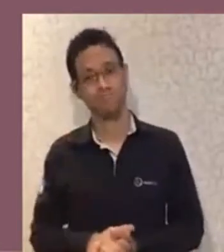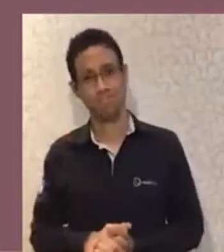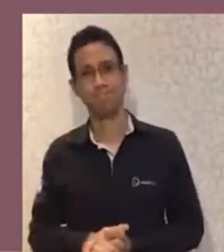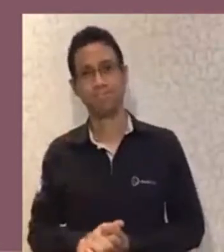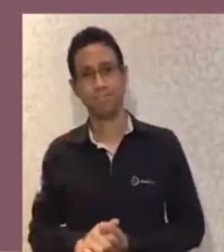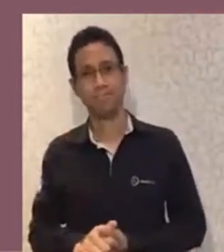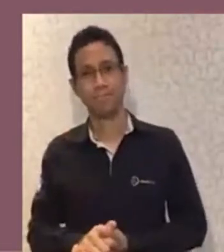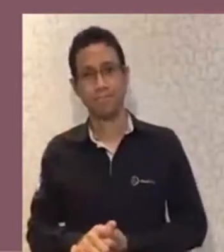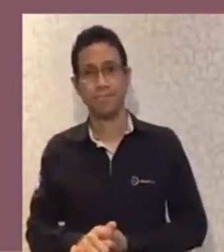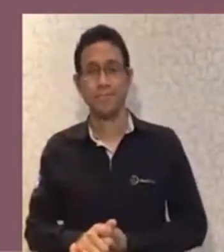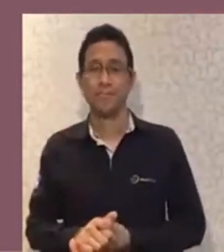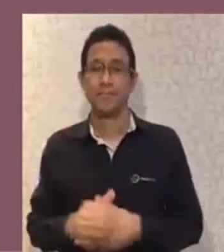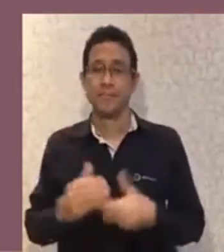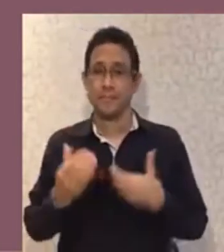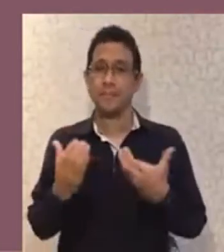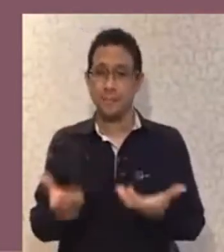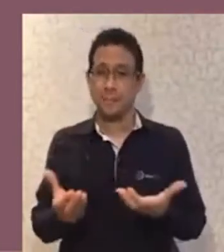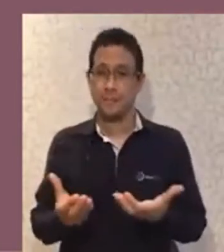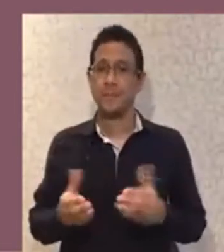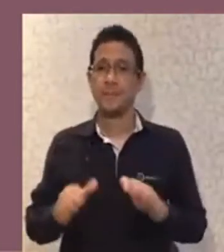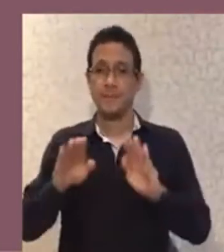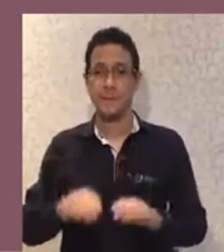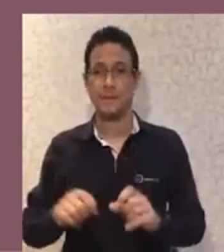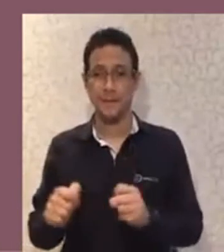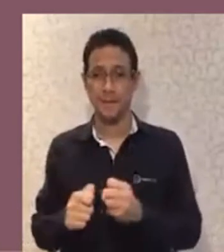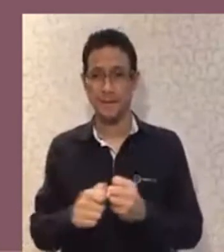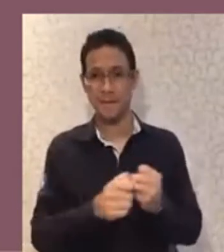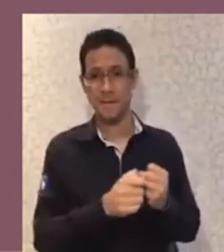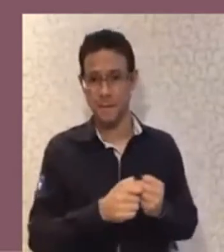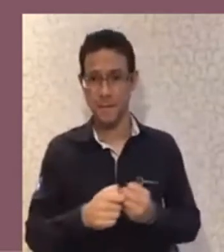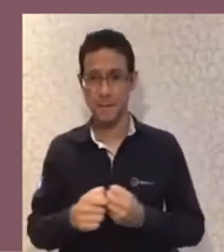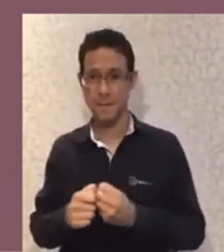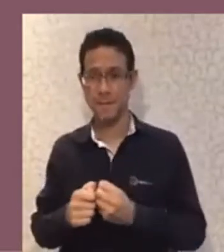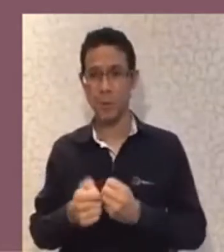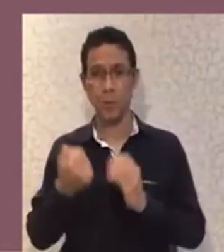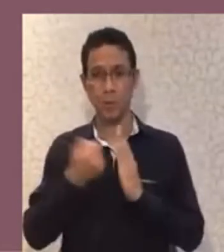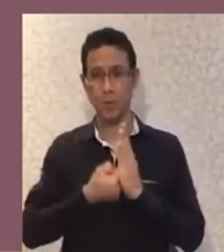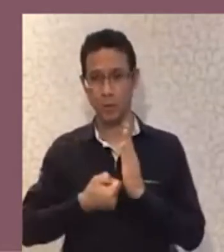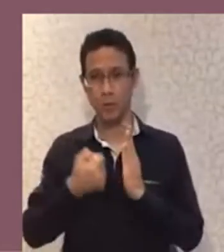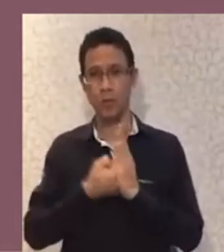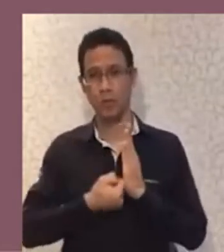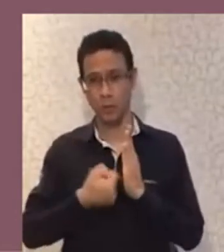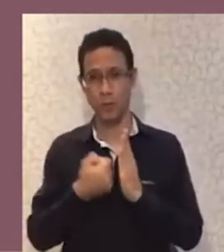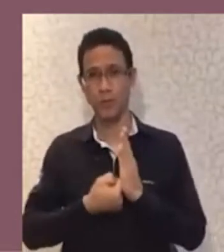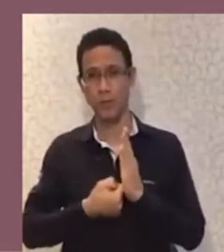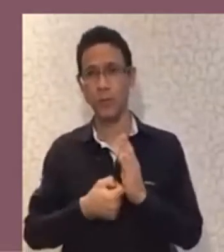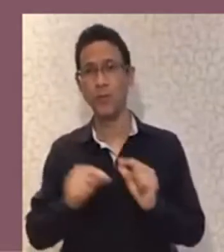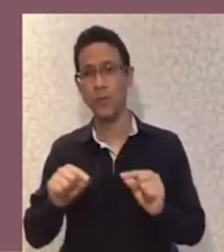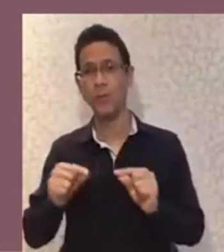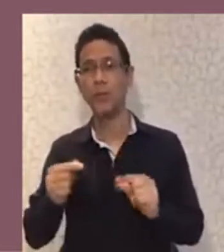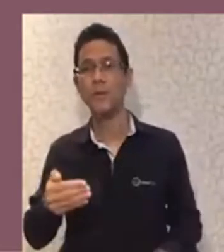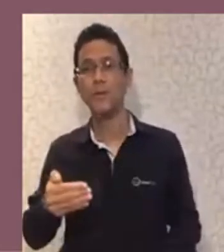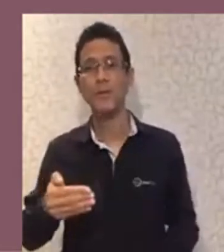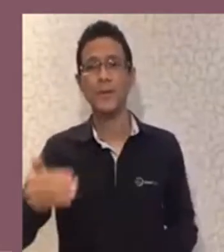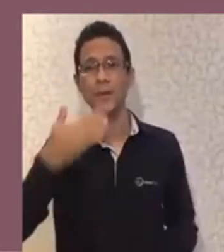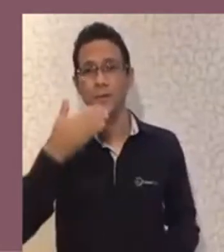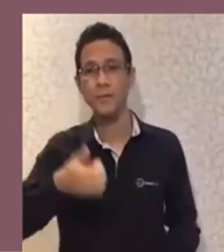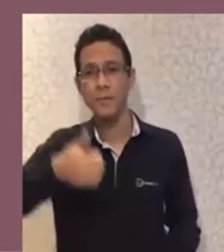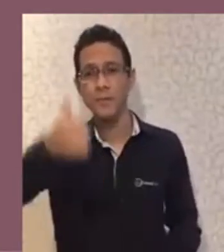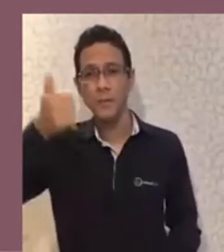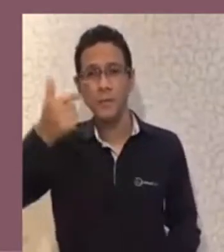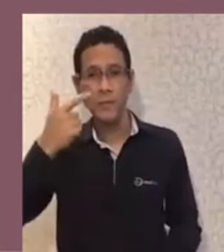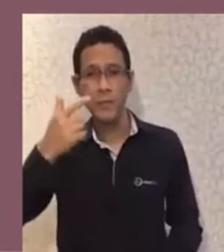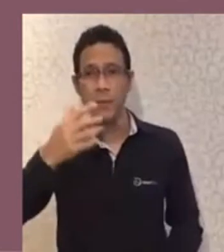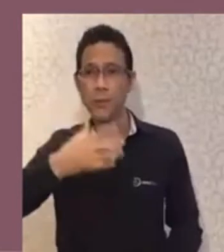por exemplo, isso que tem sido feito agora muito, né, de uma luta que tem sido, a gente tem que ver o que vai levar de atores